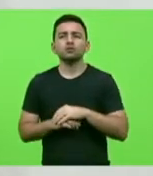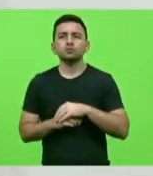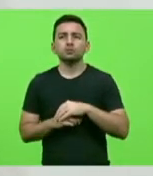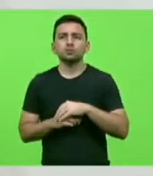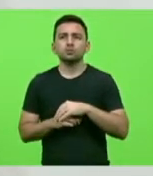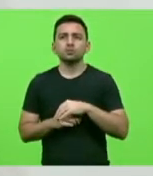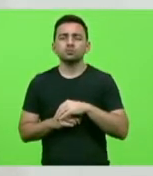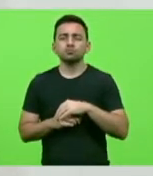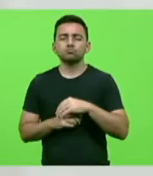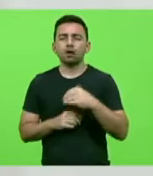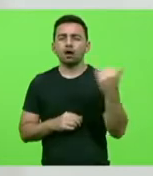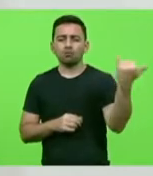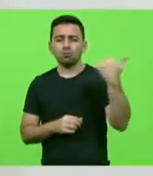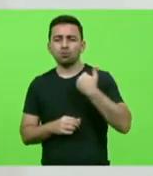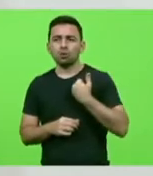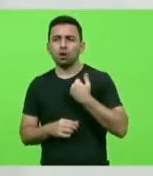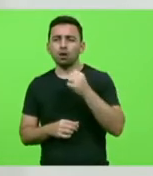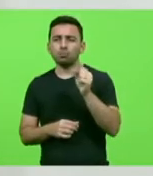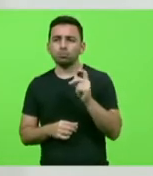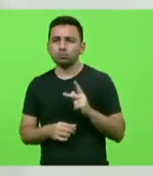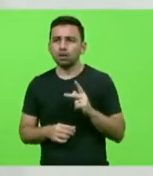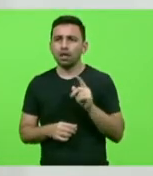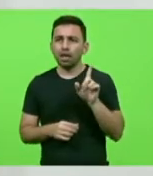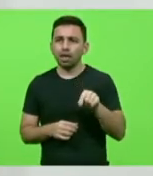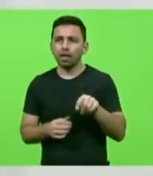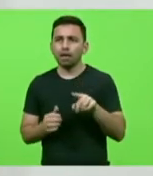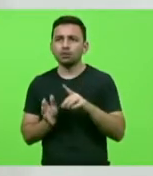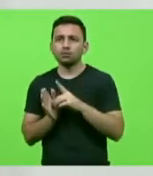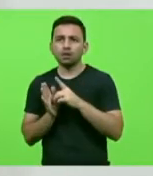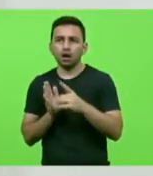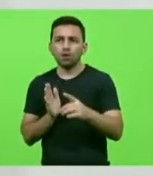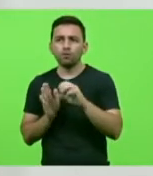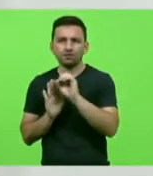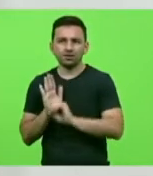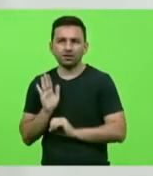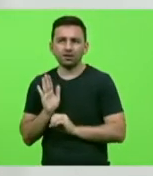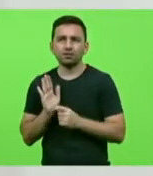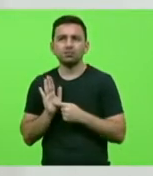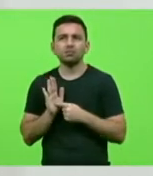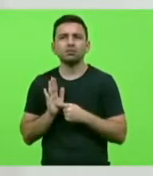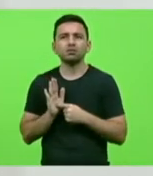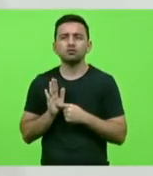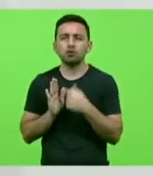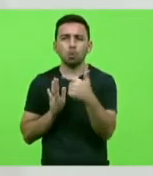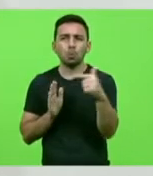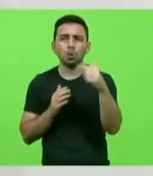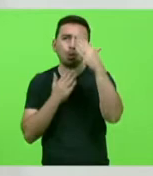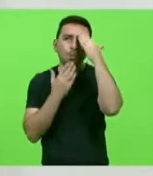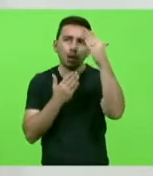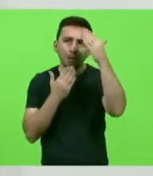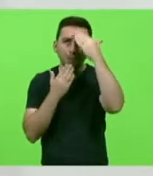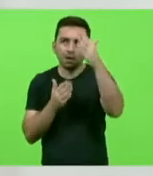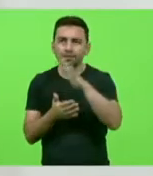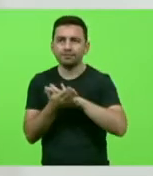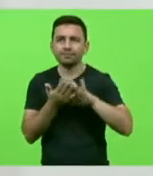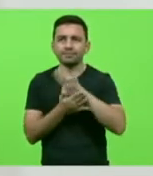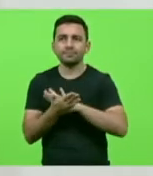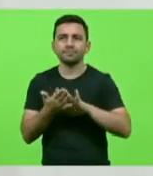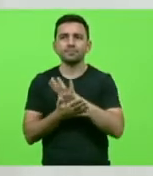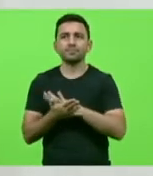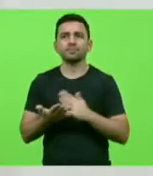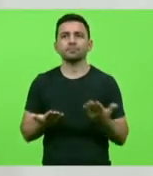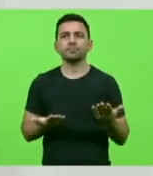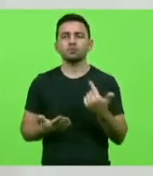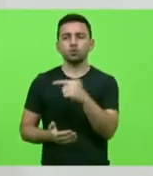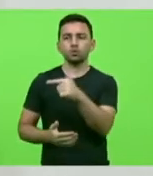da aposentadoria pelo Diário Oficial, não houve um muito obrigado, não houve